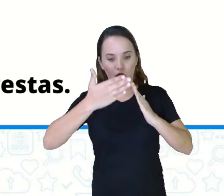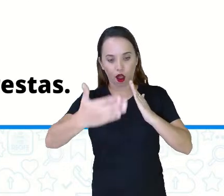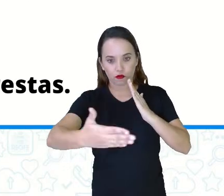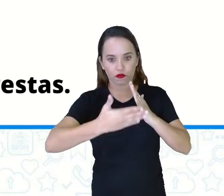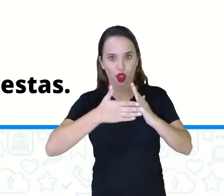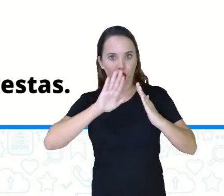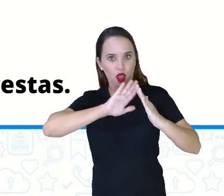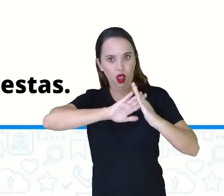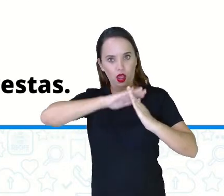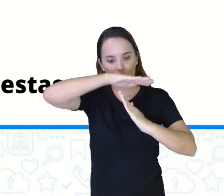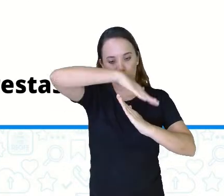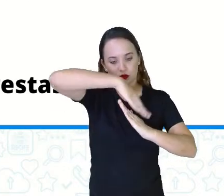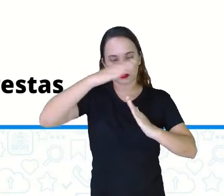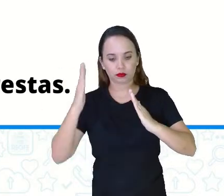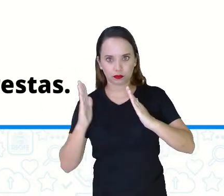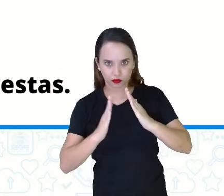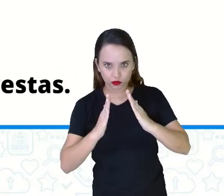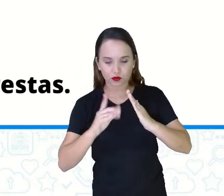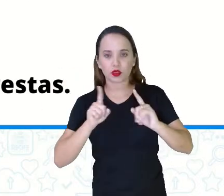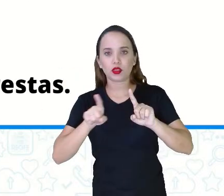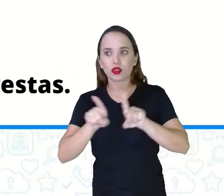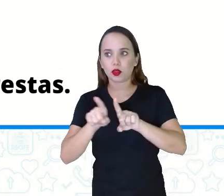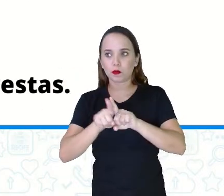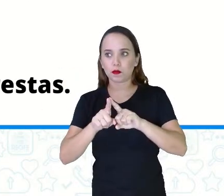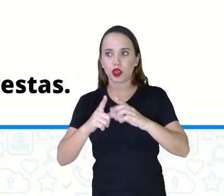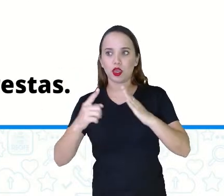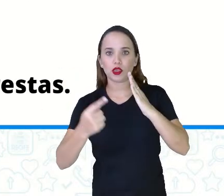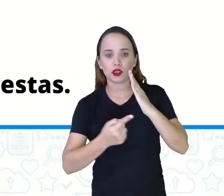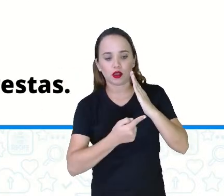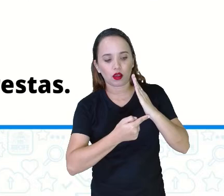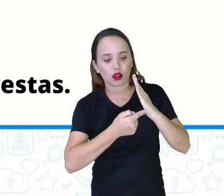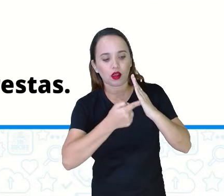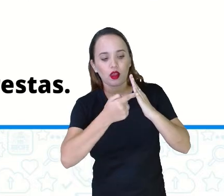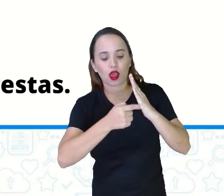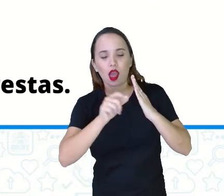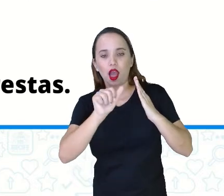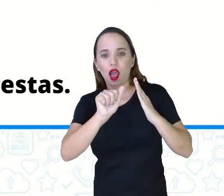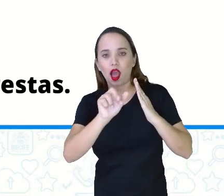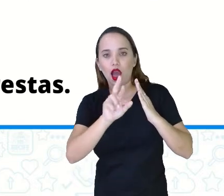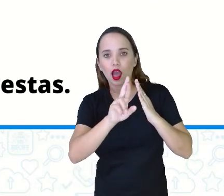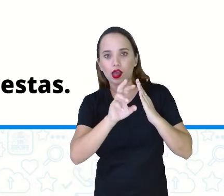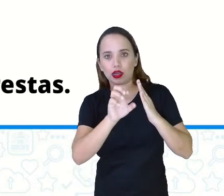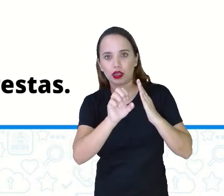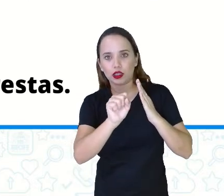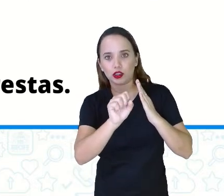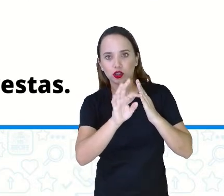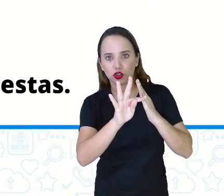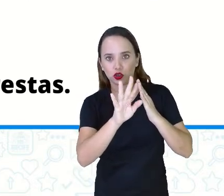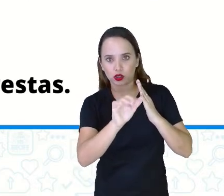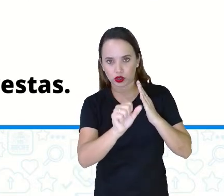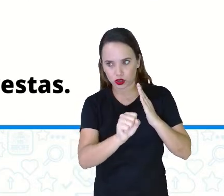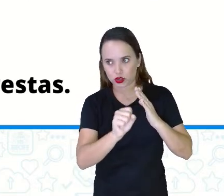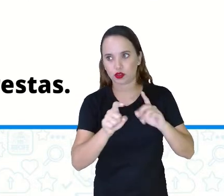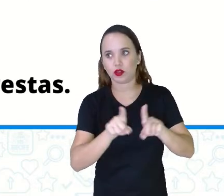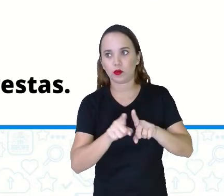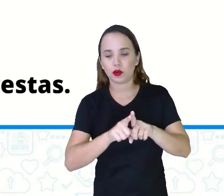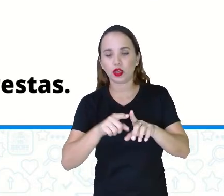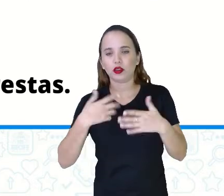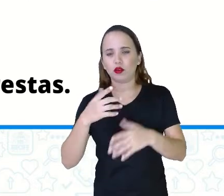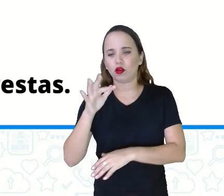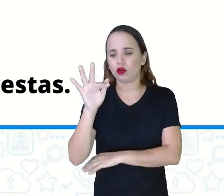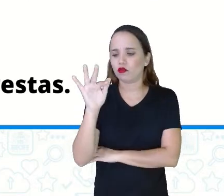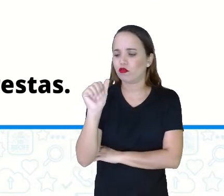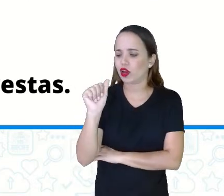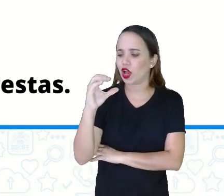arestas e vértices, onde as faces são sempre formadas por